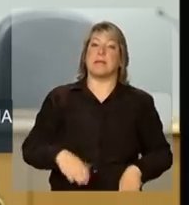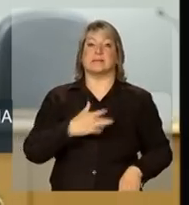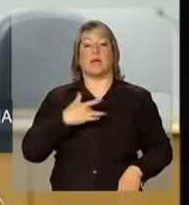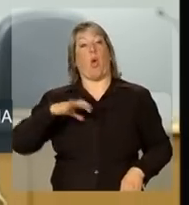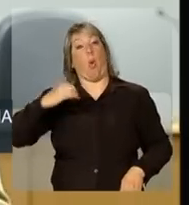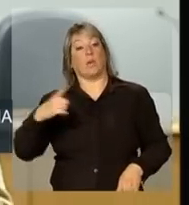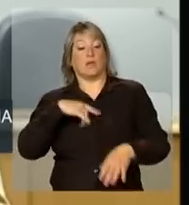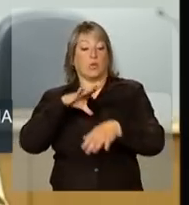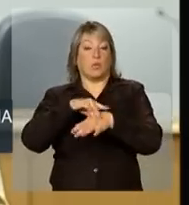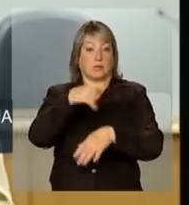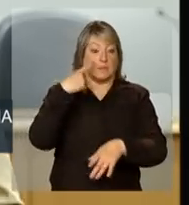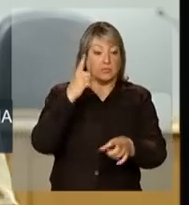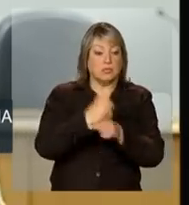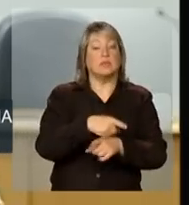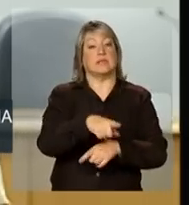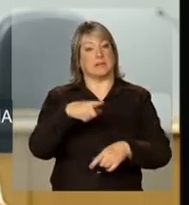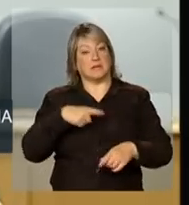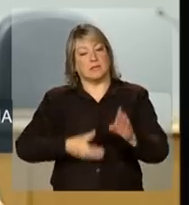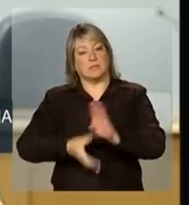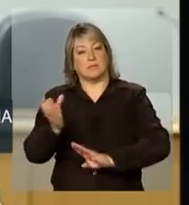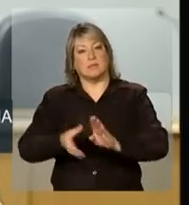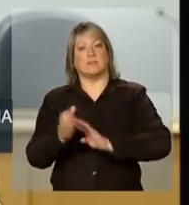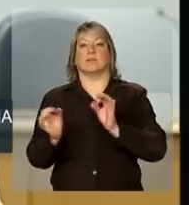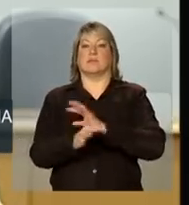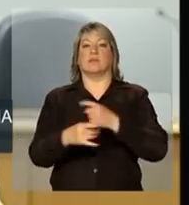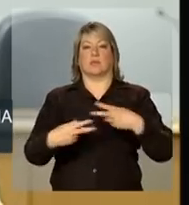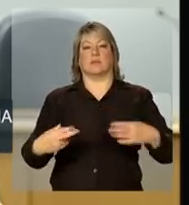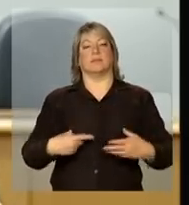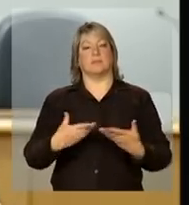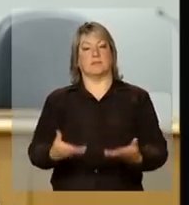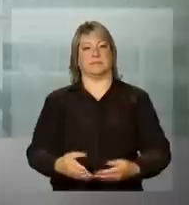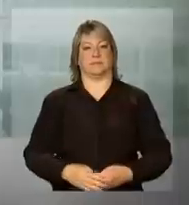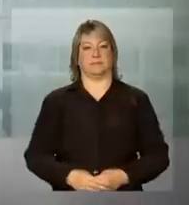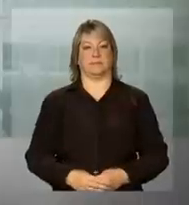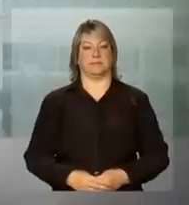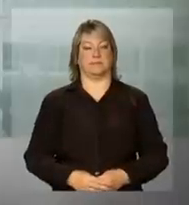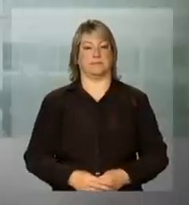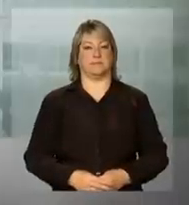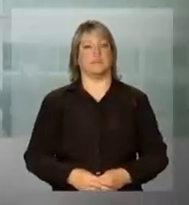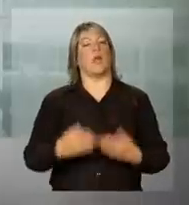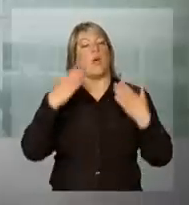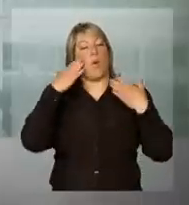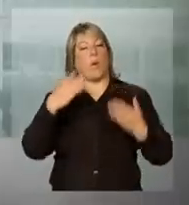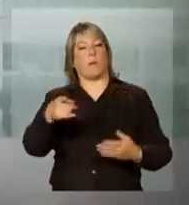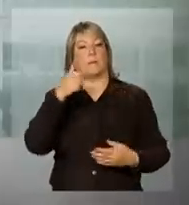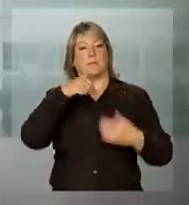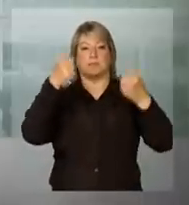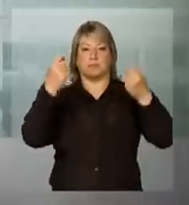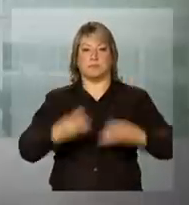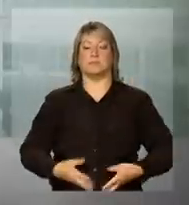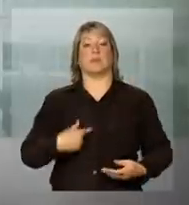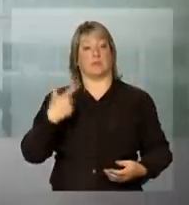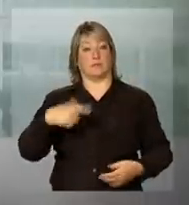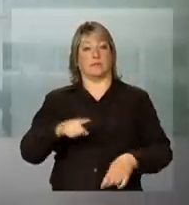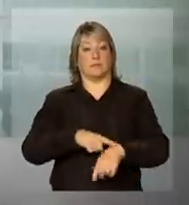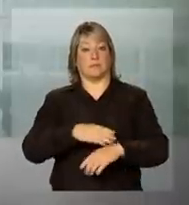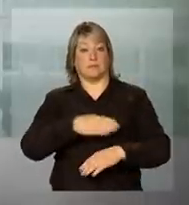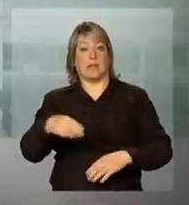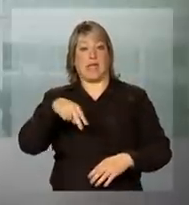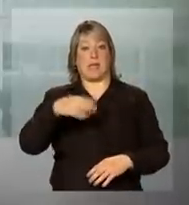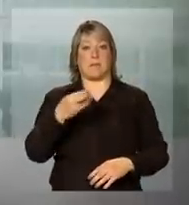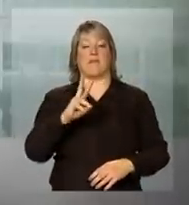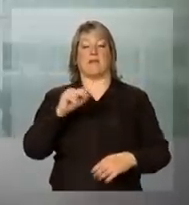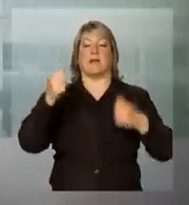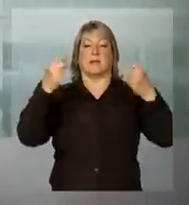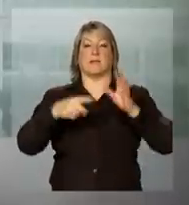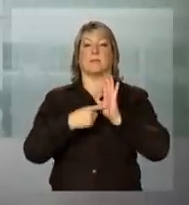aconselhamento antes e depois do exame Malu Obrigada Mara e logo mais a NB vai